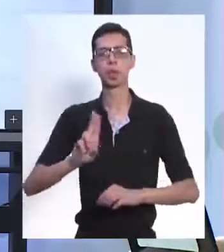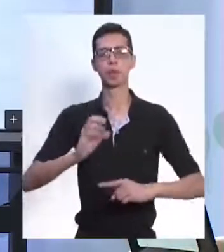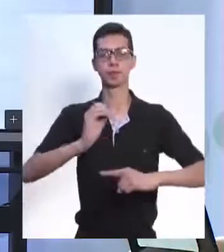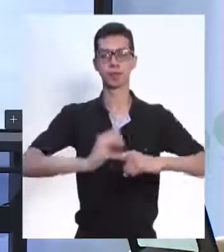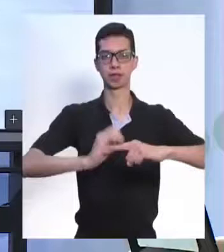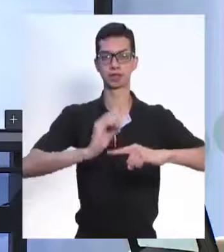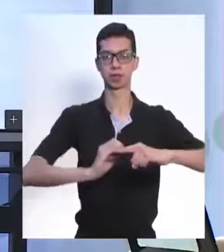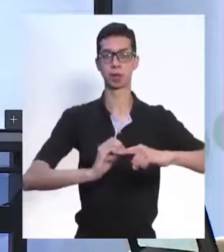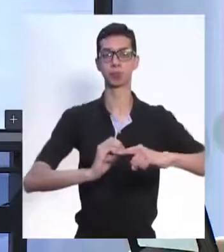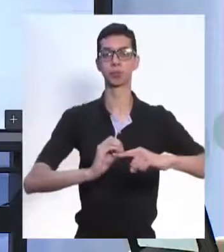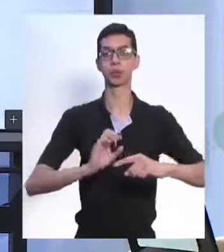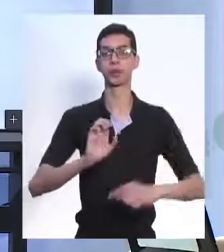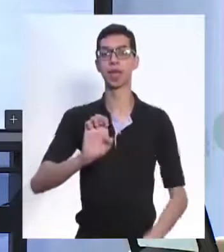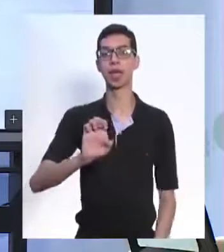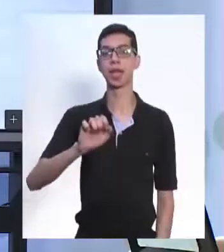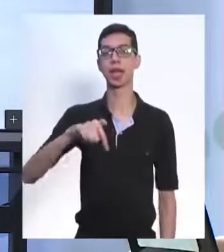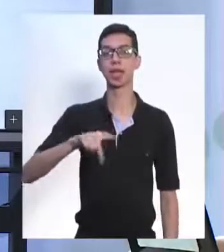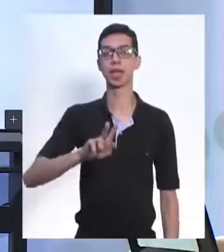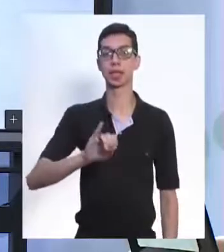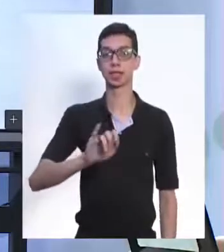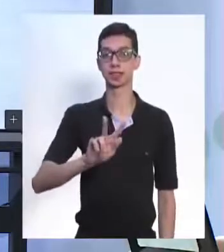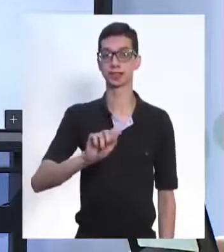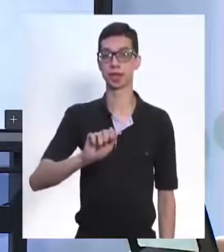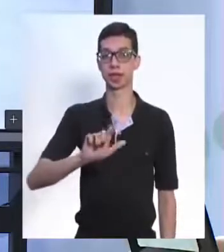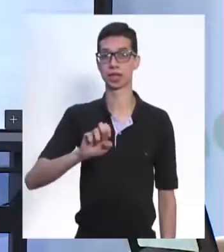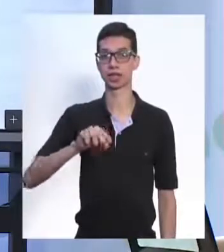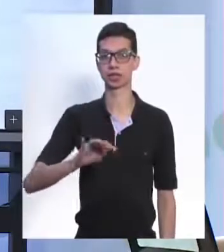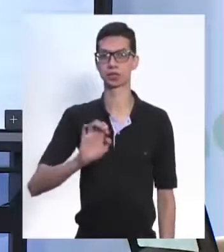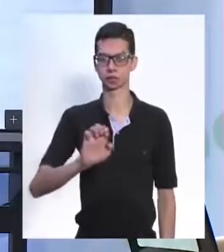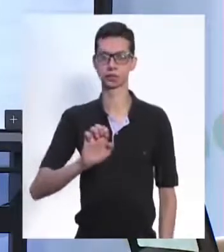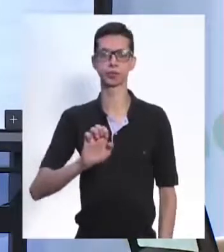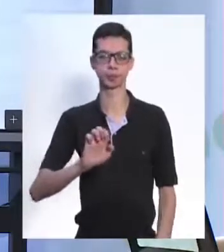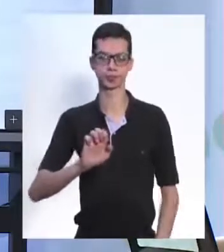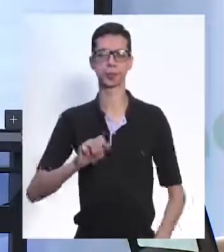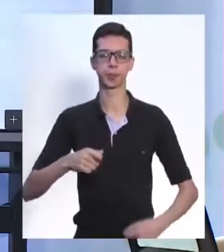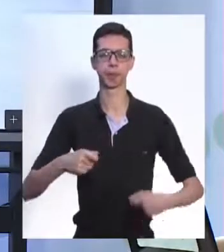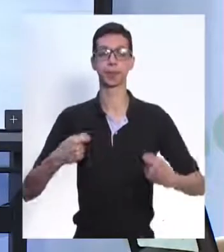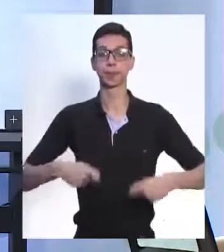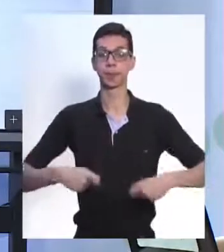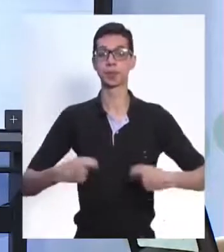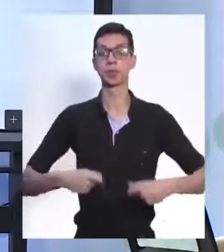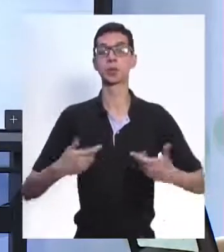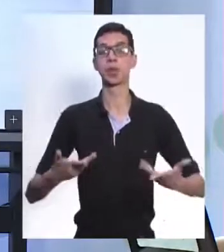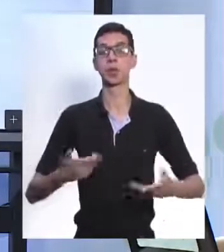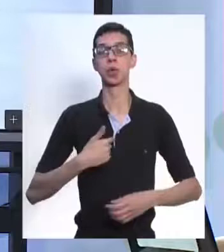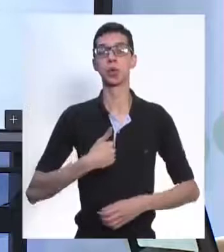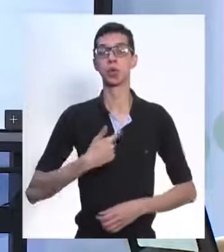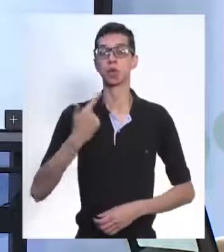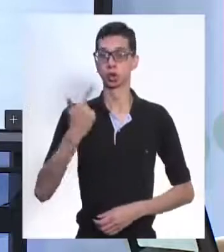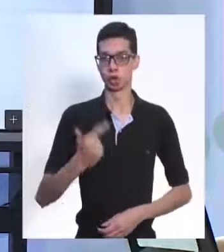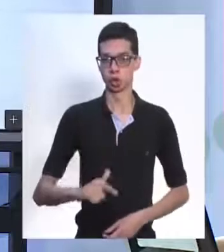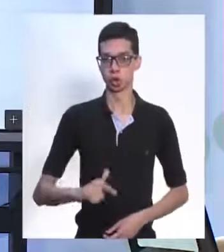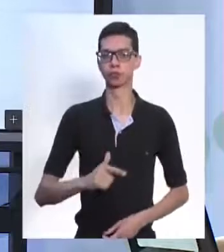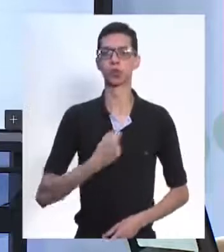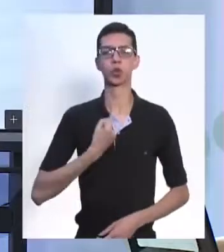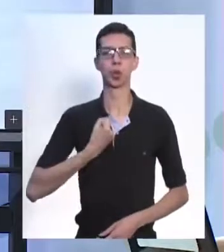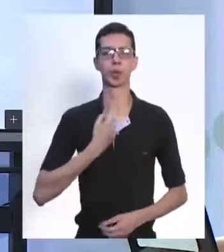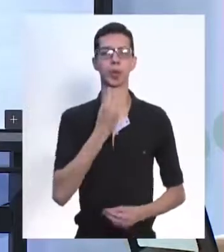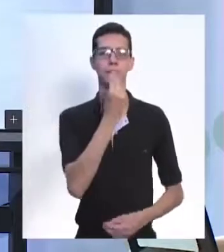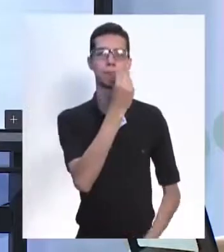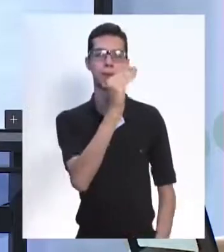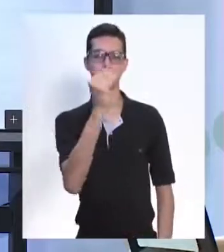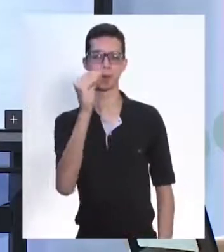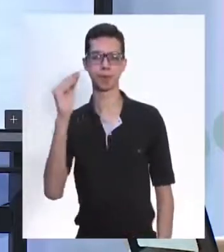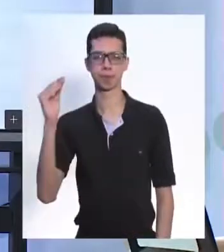uma proporcionalidade direta, tem que existir uma fração equivalente. Eu reescrevi os valores aqui na lousa da